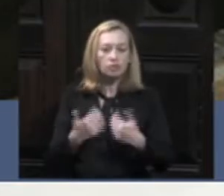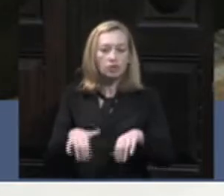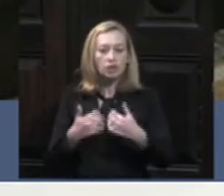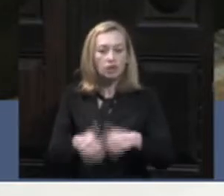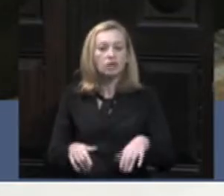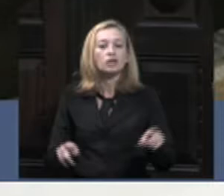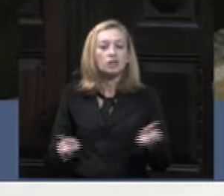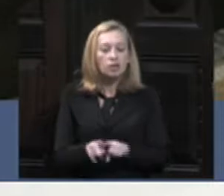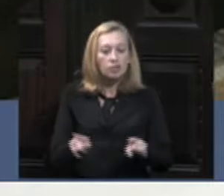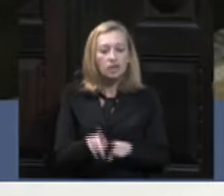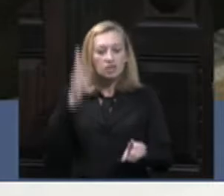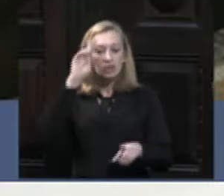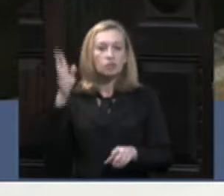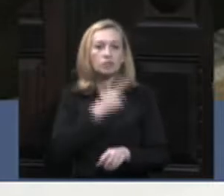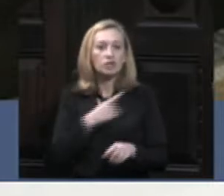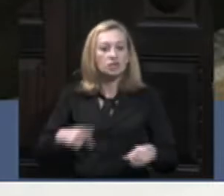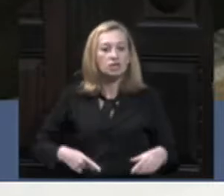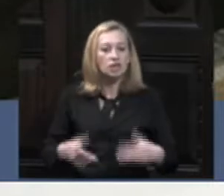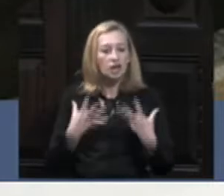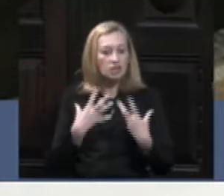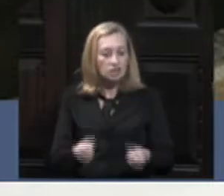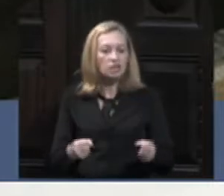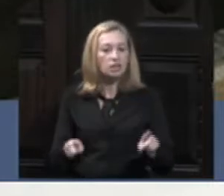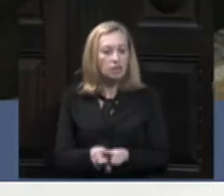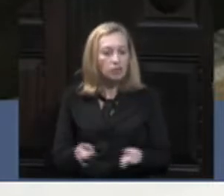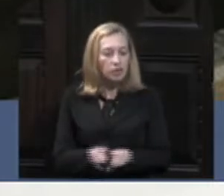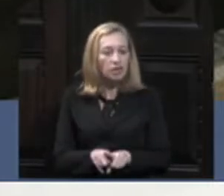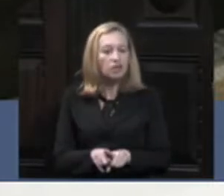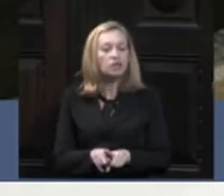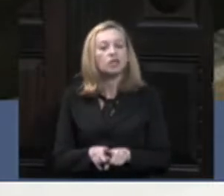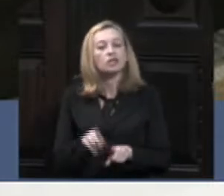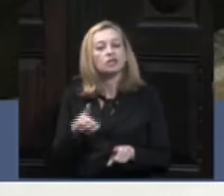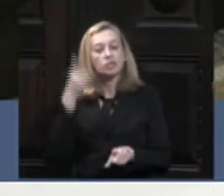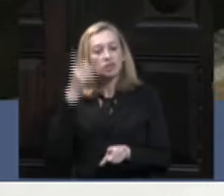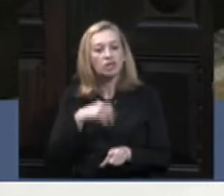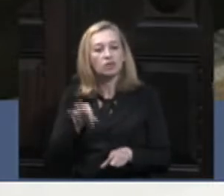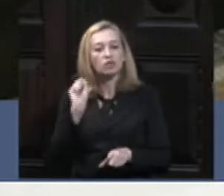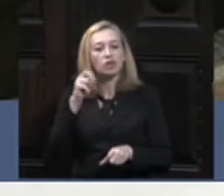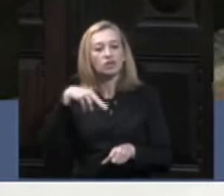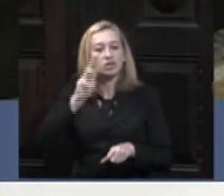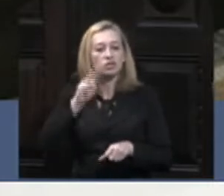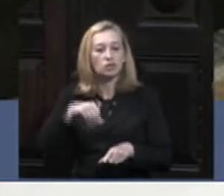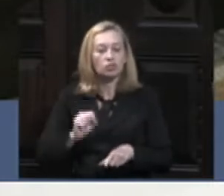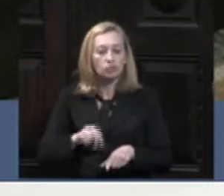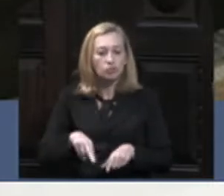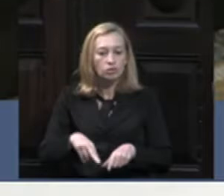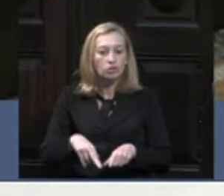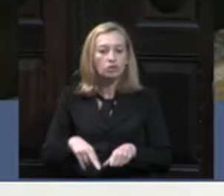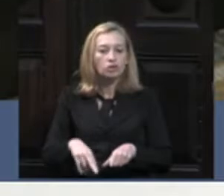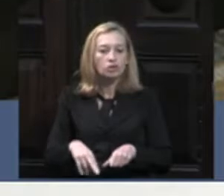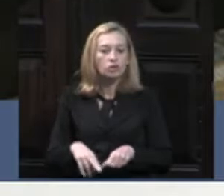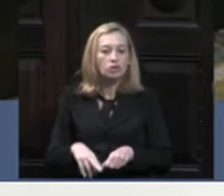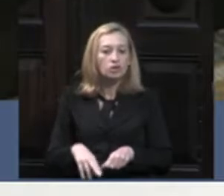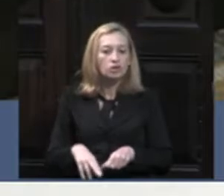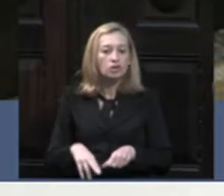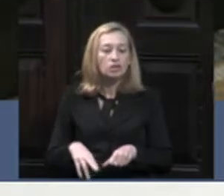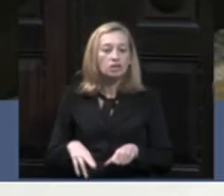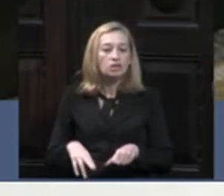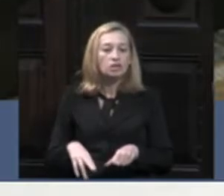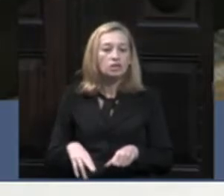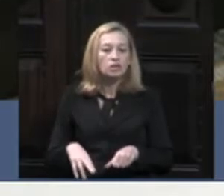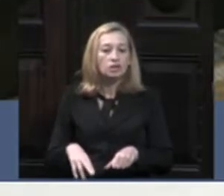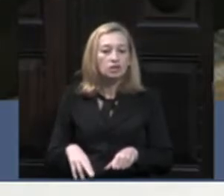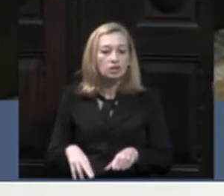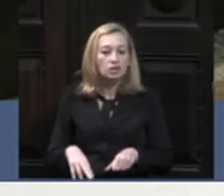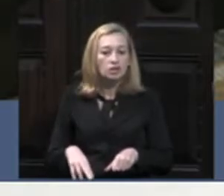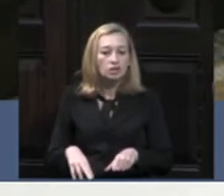considere também, deputado Wanderson, que será um